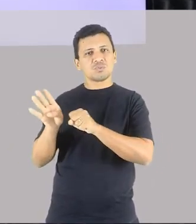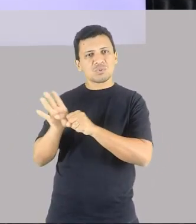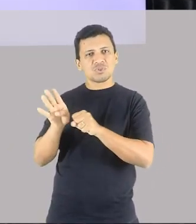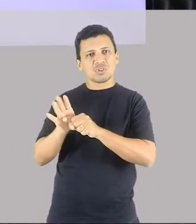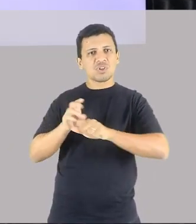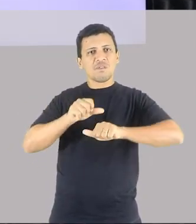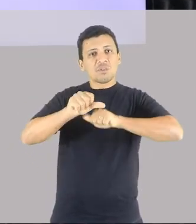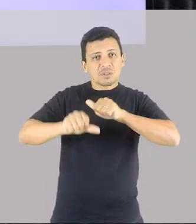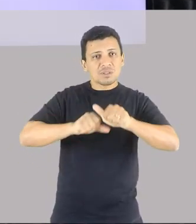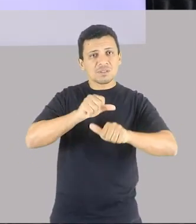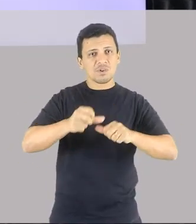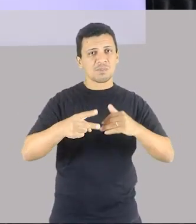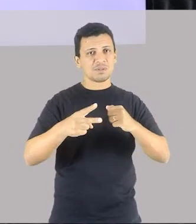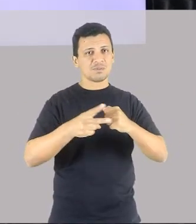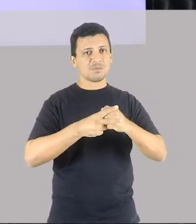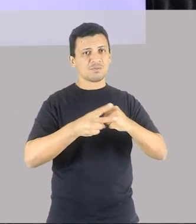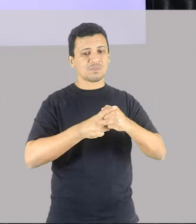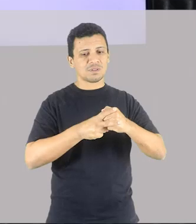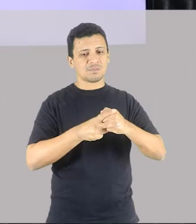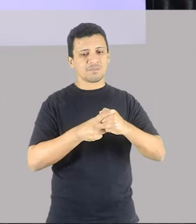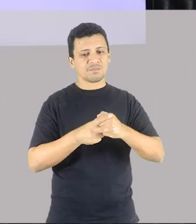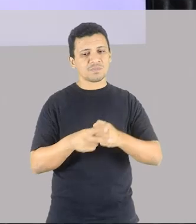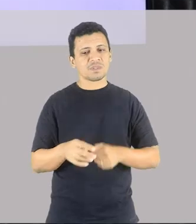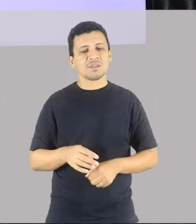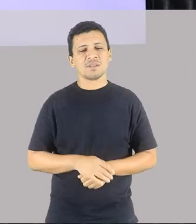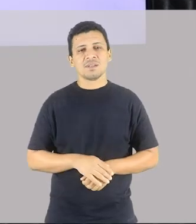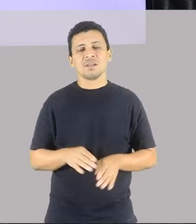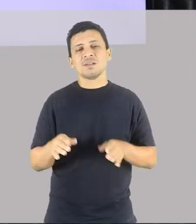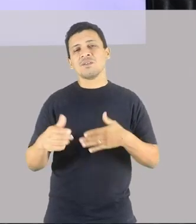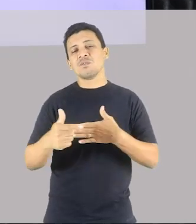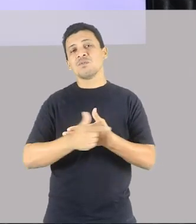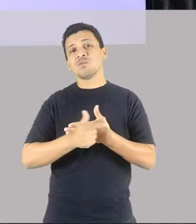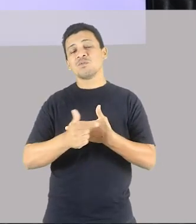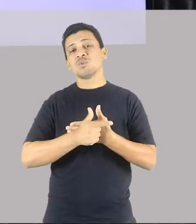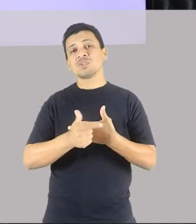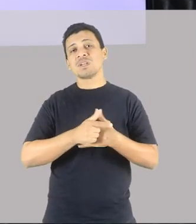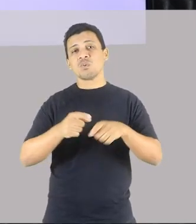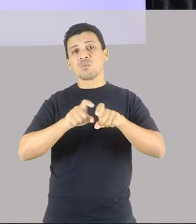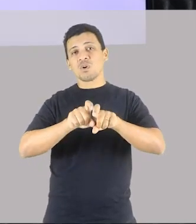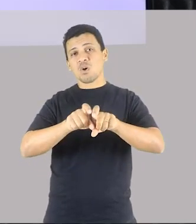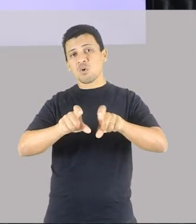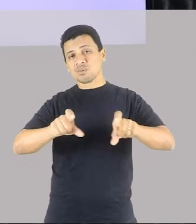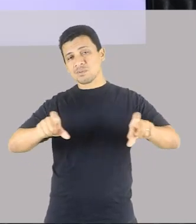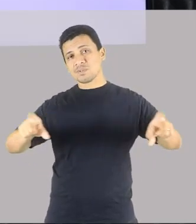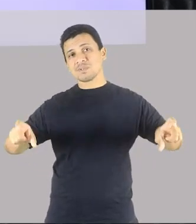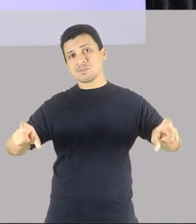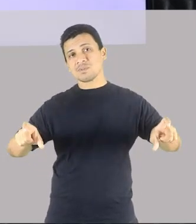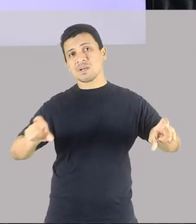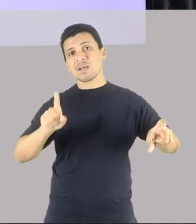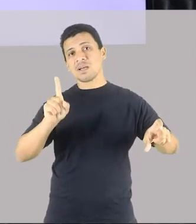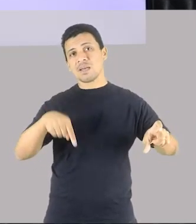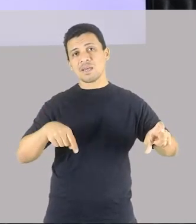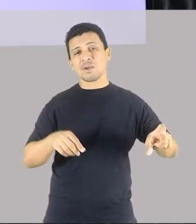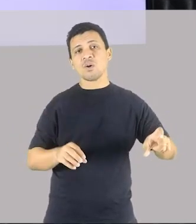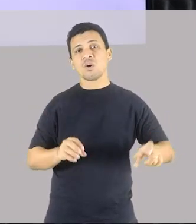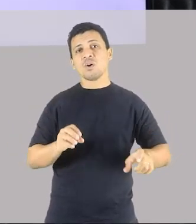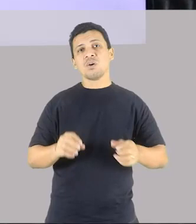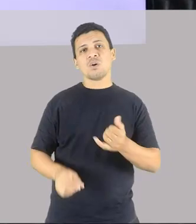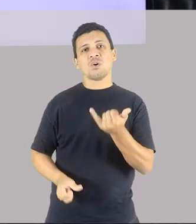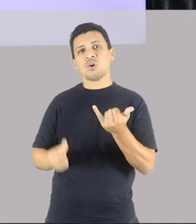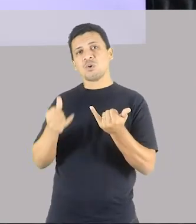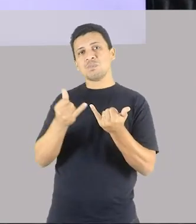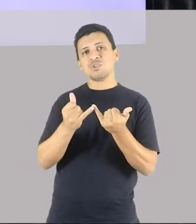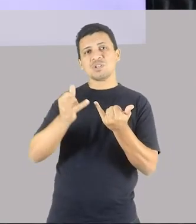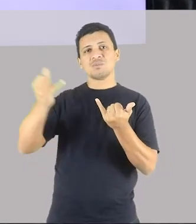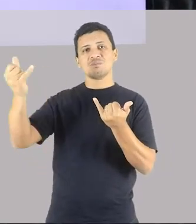transformando num verbo, né? E a função dessa oração inteira aí, que é a função de objeto indireto em relação ao